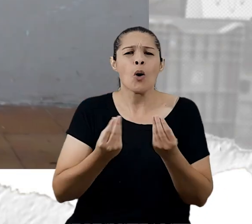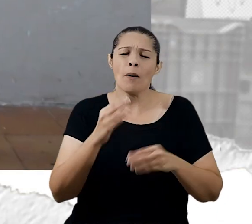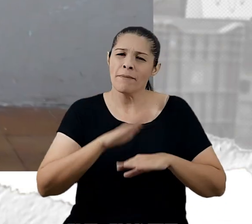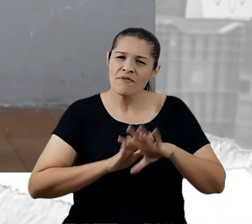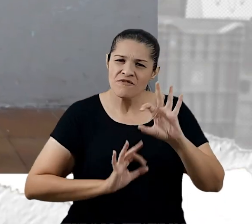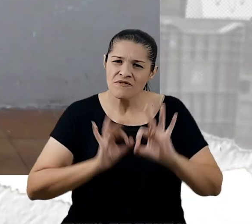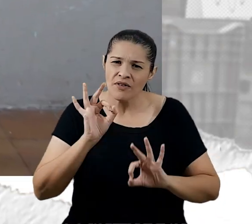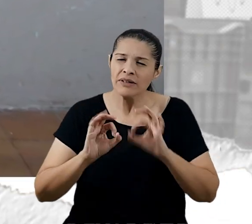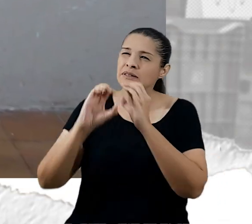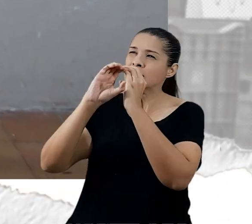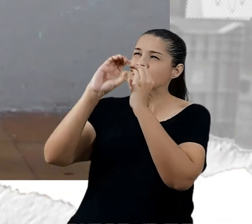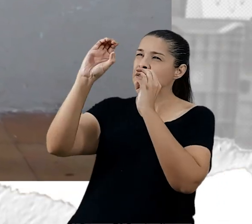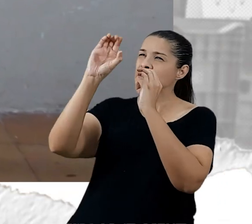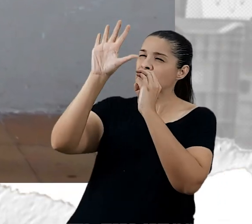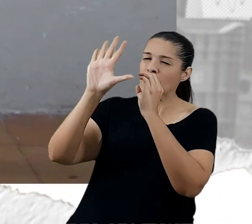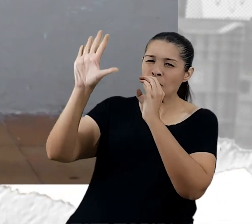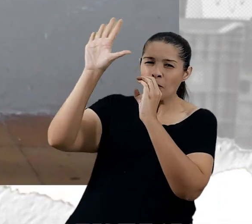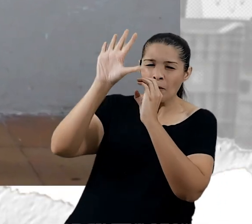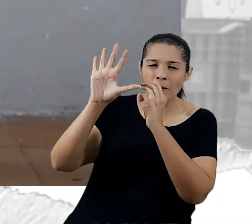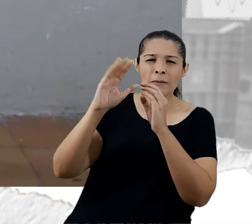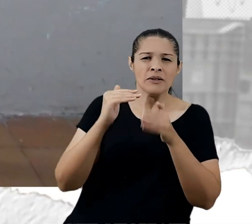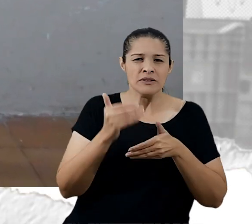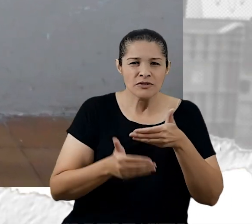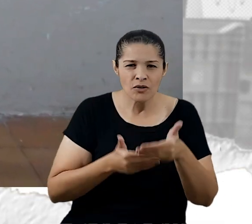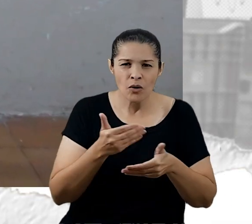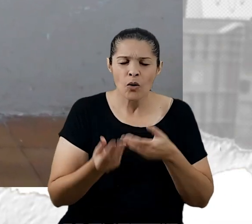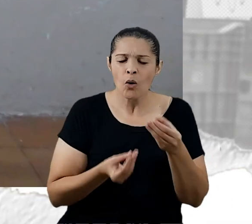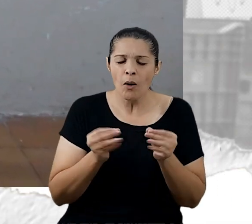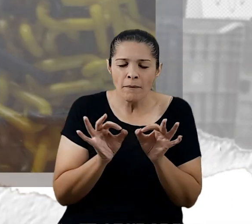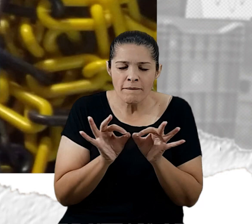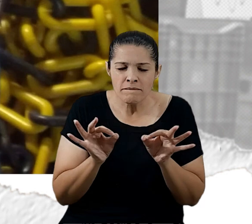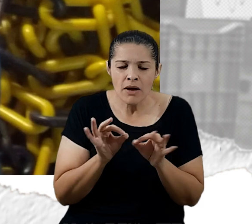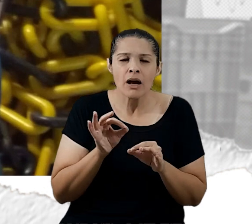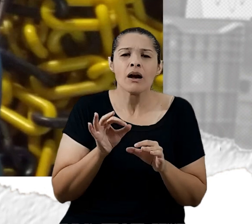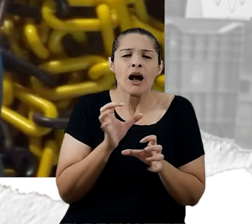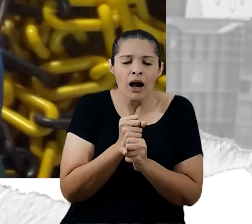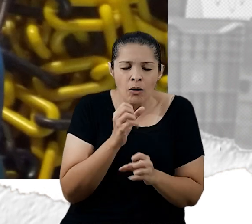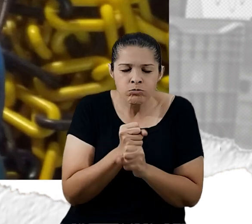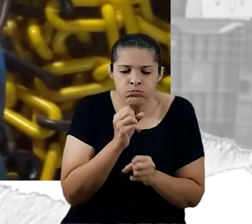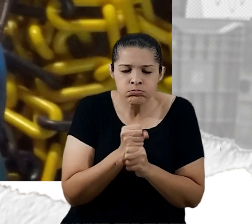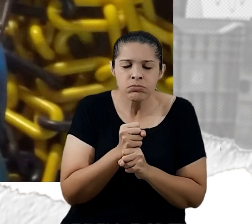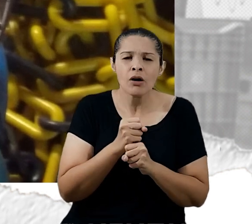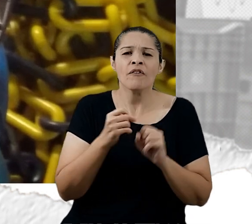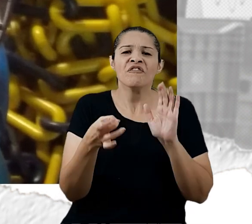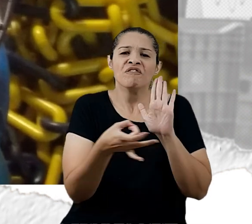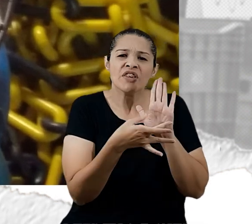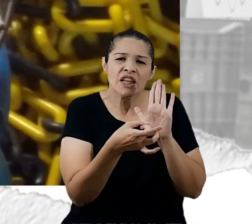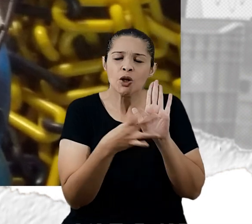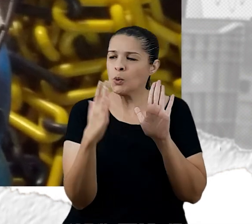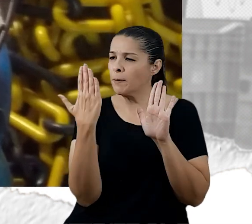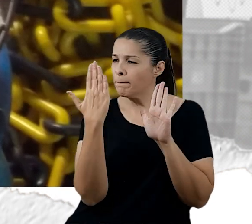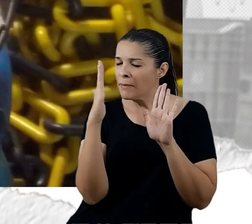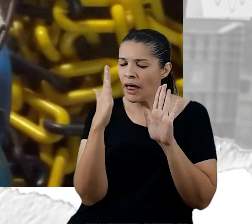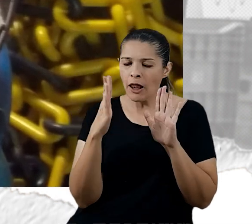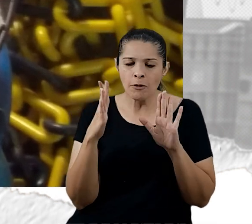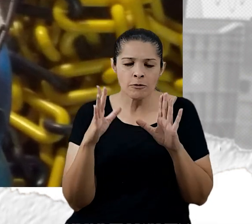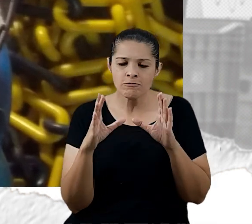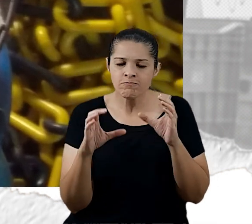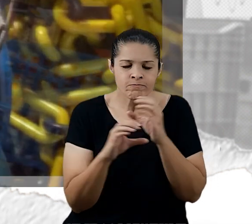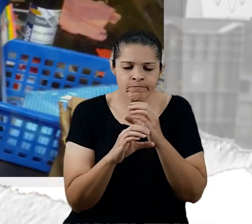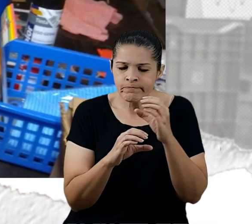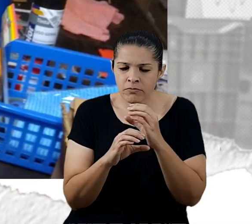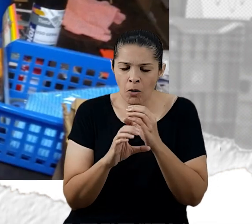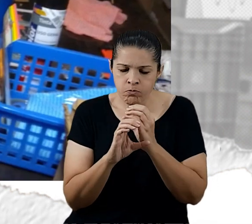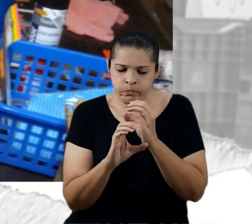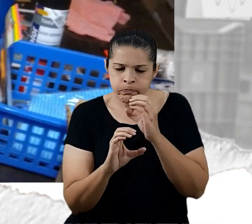o desenvolvimento em si, como que ele calculava, como é que ele fazia os vidros, os espelhos, além de como ele fazia o corpo